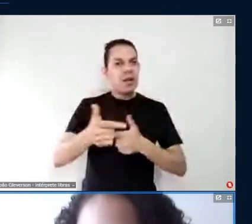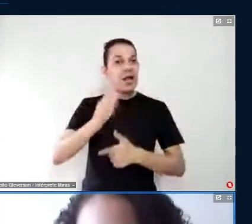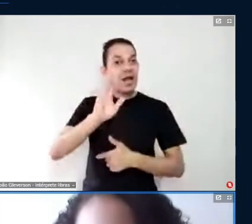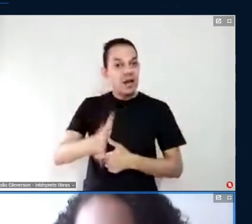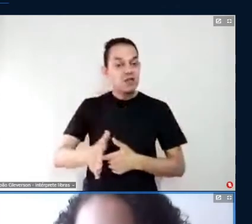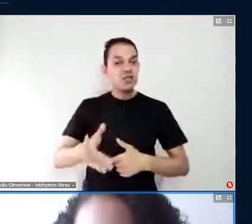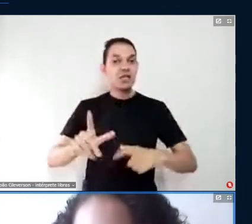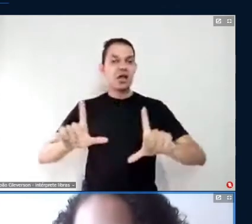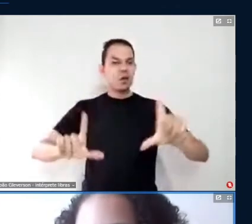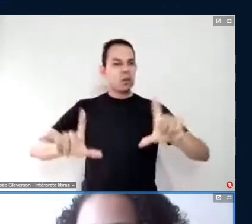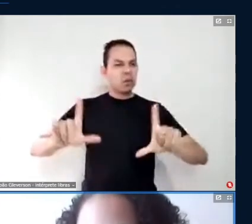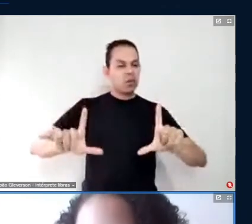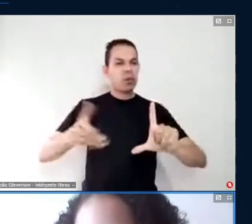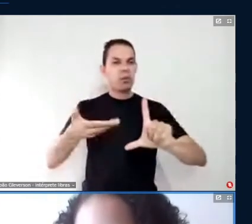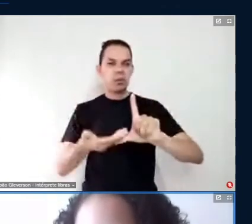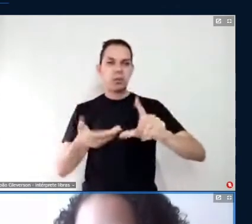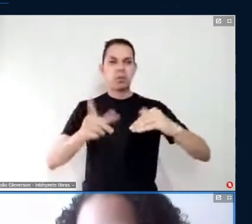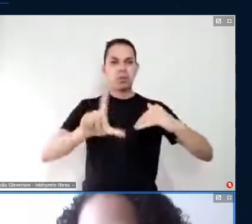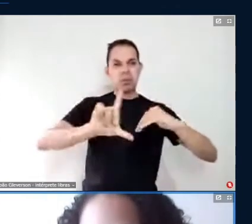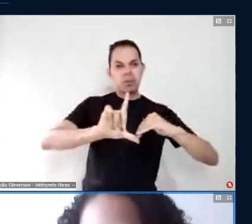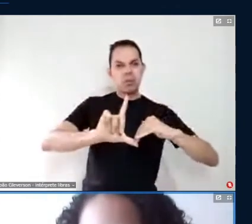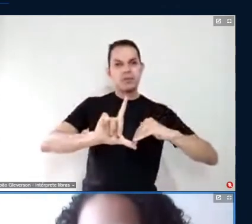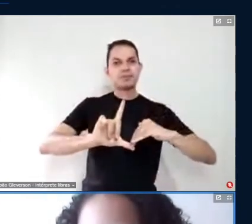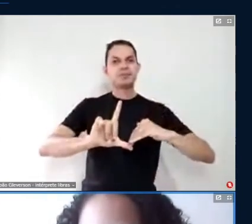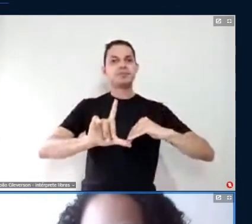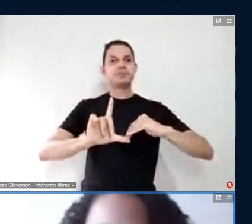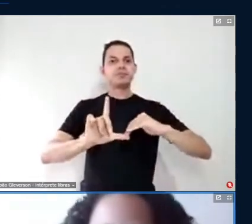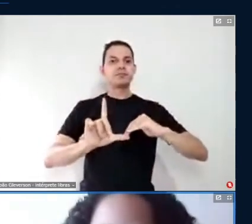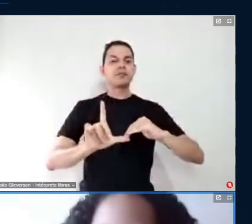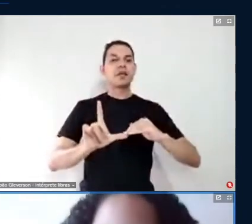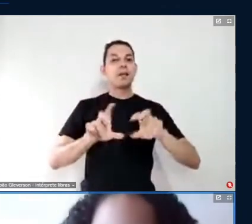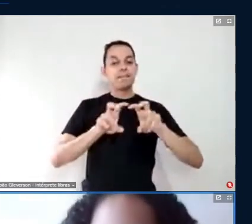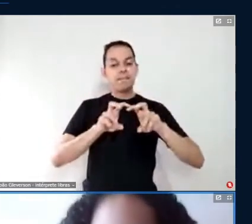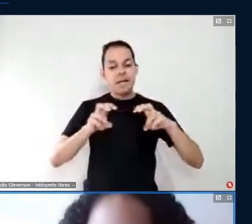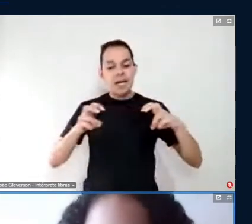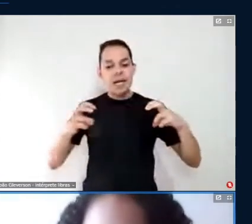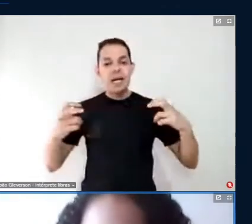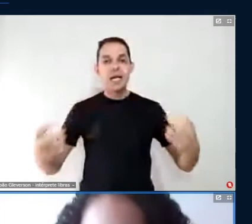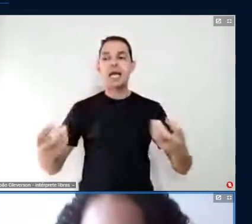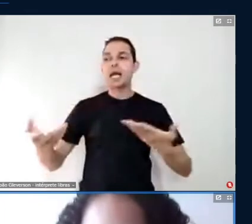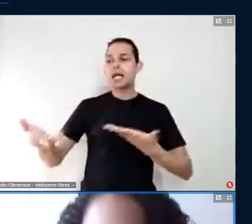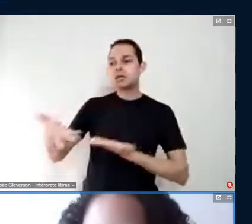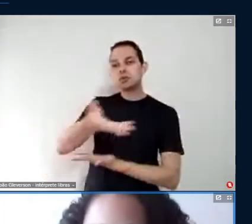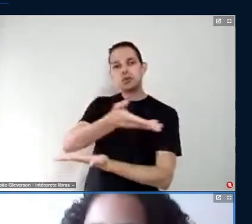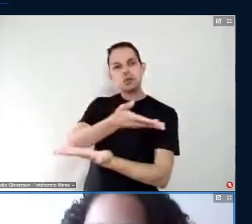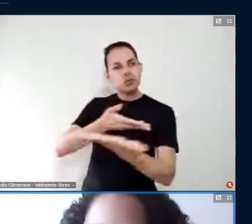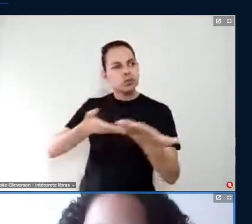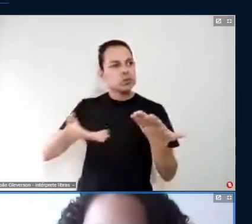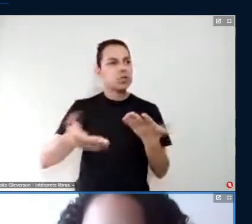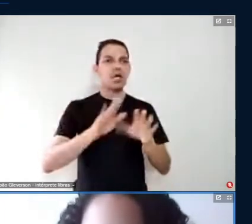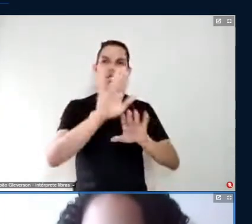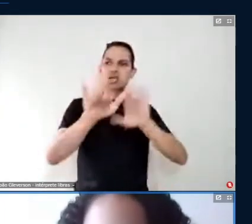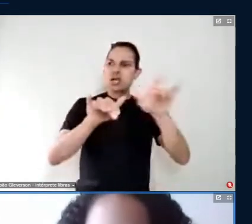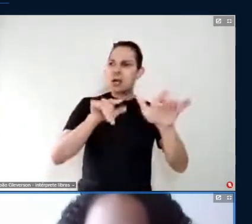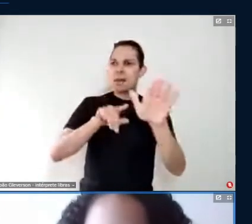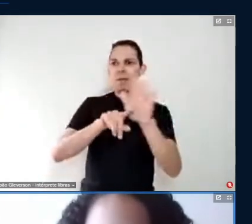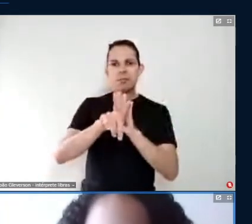instâncias parlamentares, construir mesas, construir, chamar pesquisadores, né,